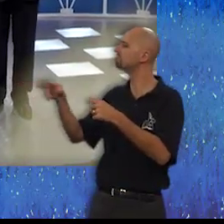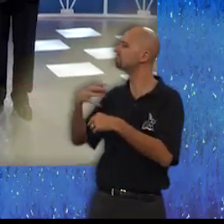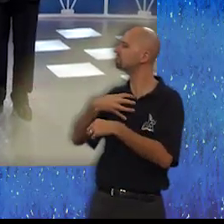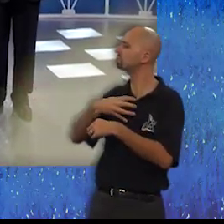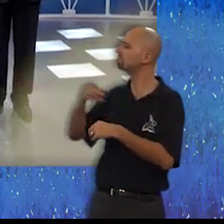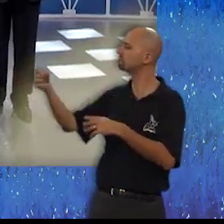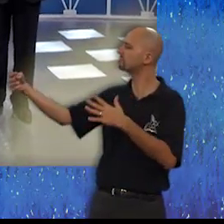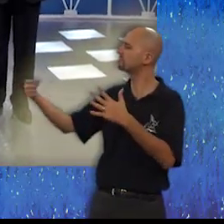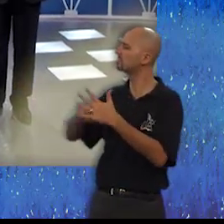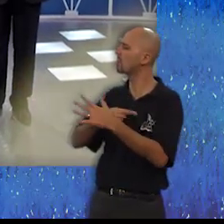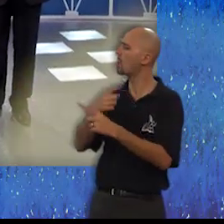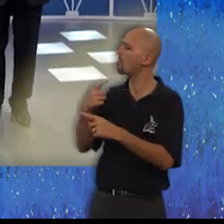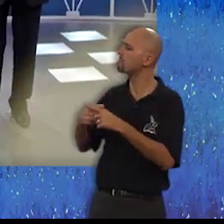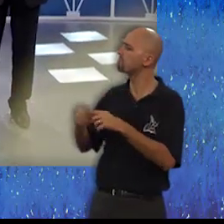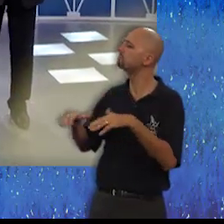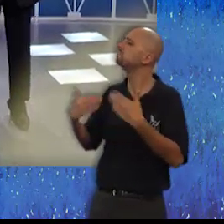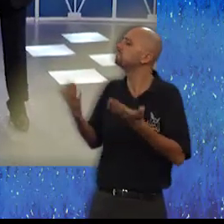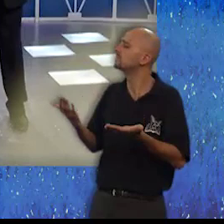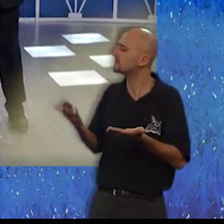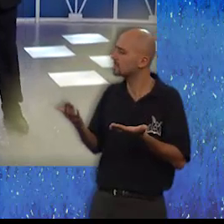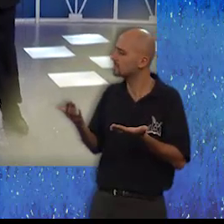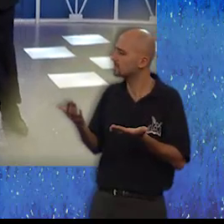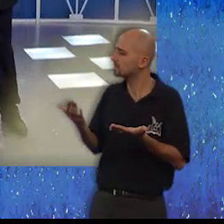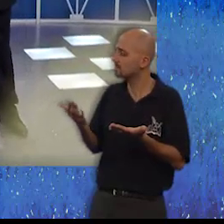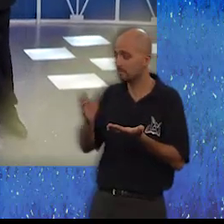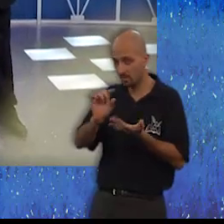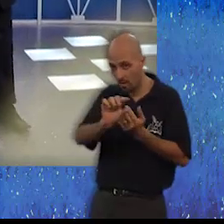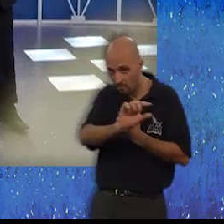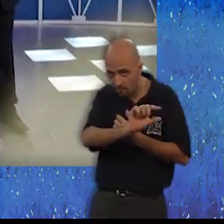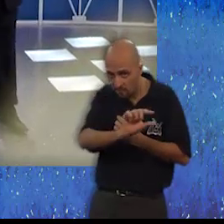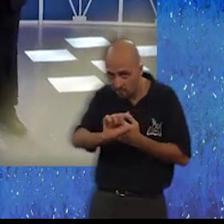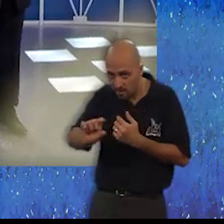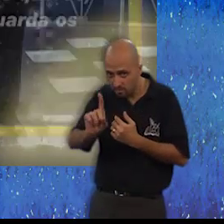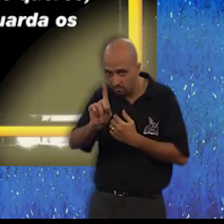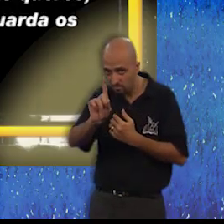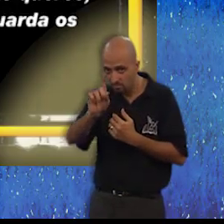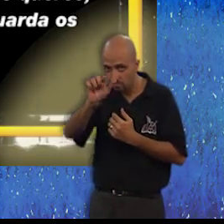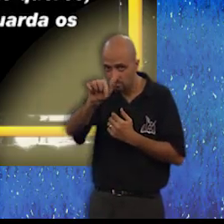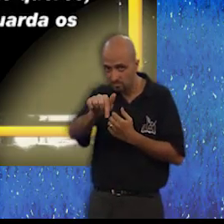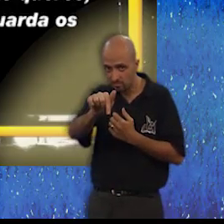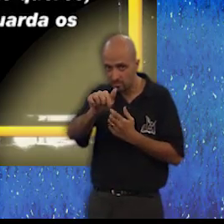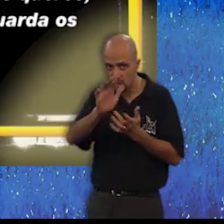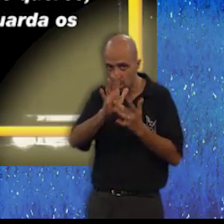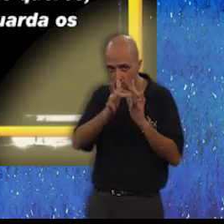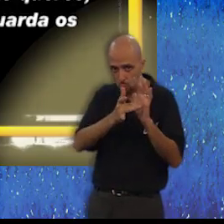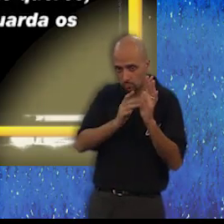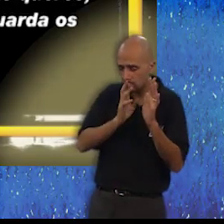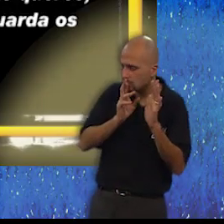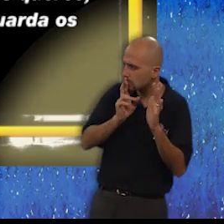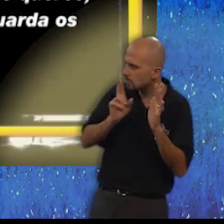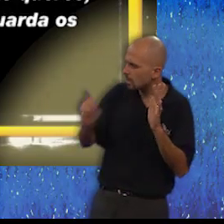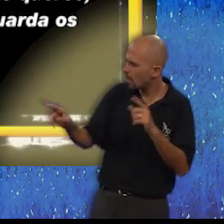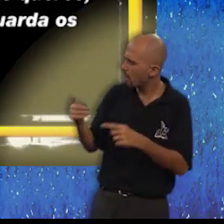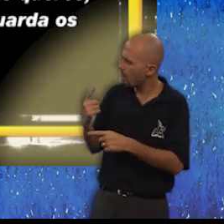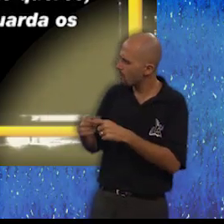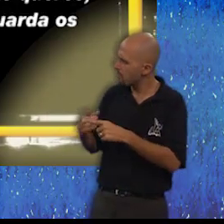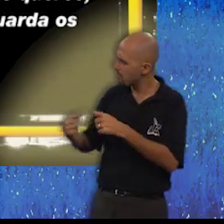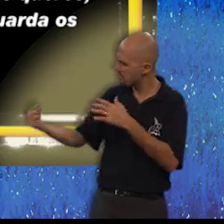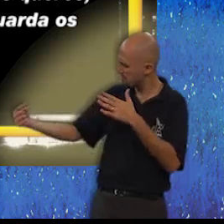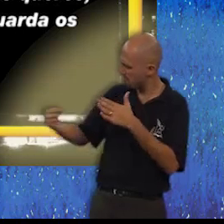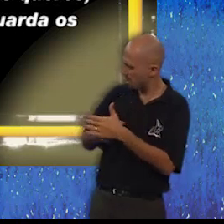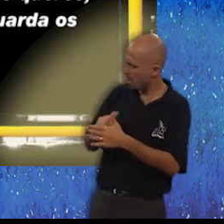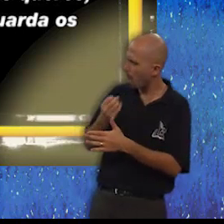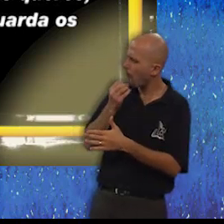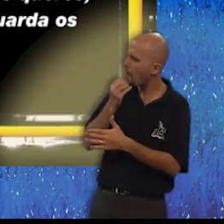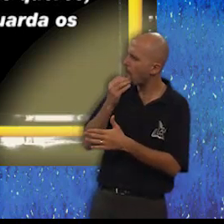fazer a pergunta. E por isso no versículo 17, Jesus responde assim, por que me perguntas acerca do que